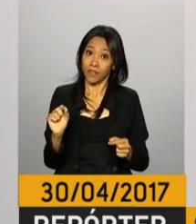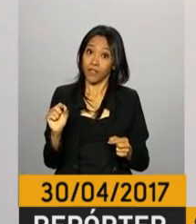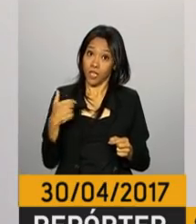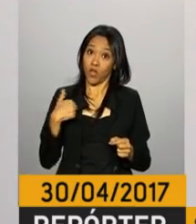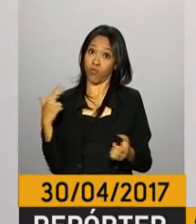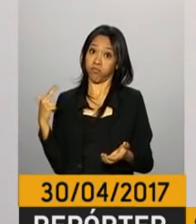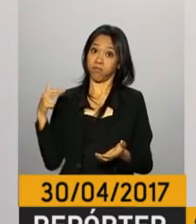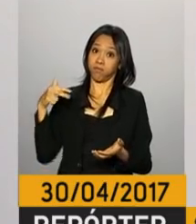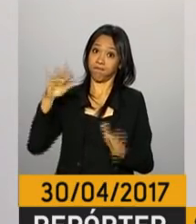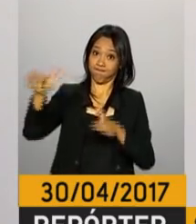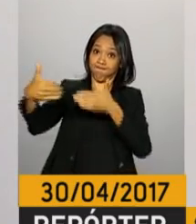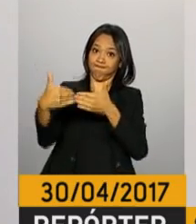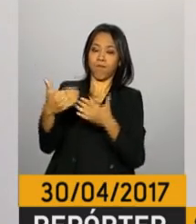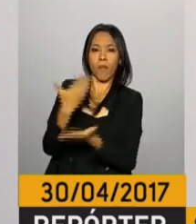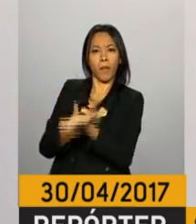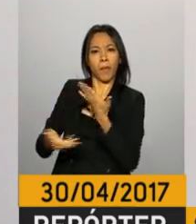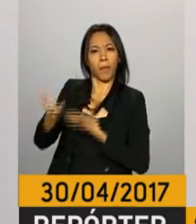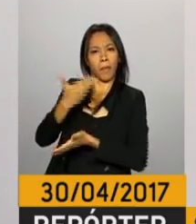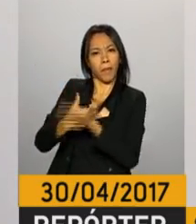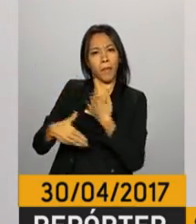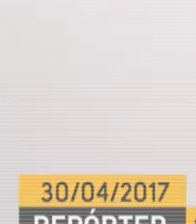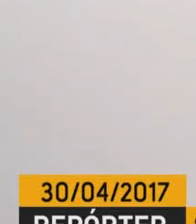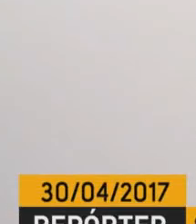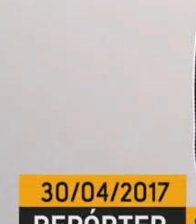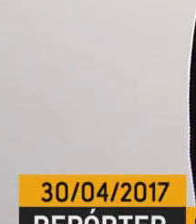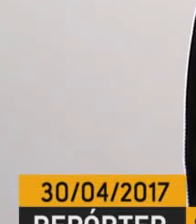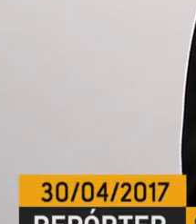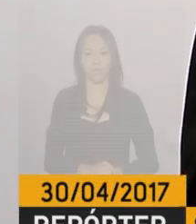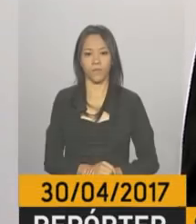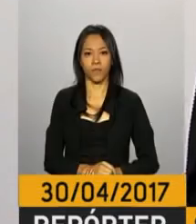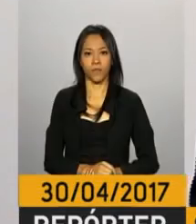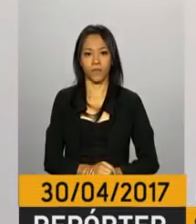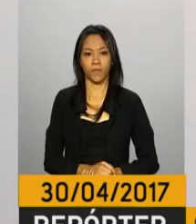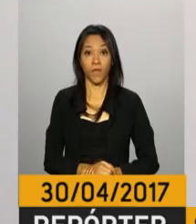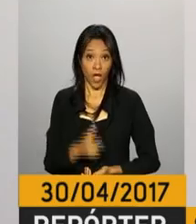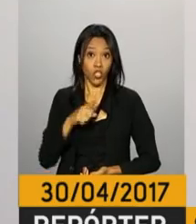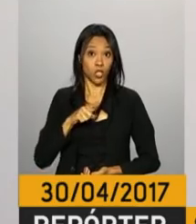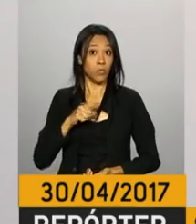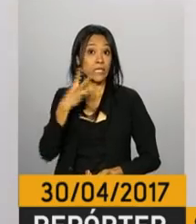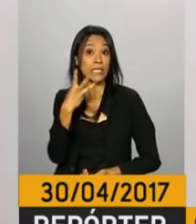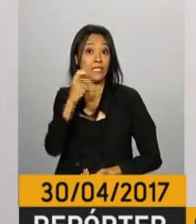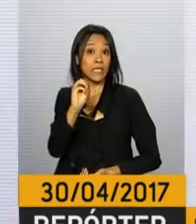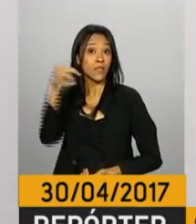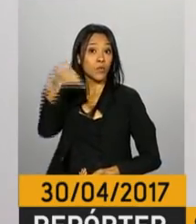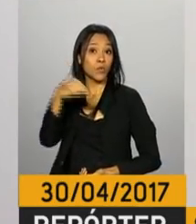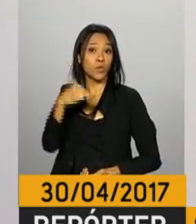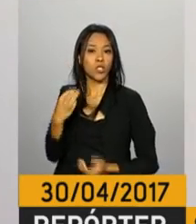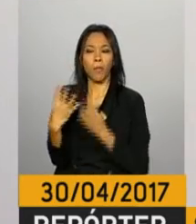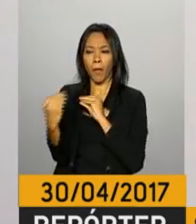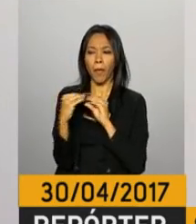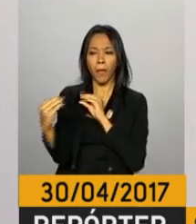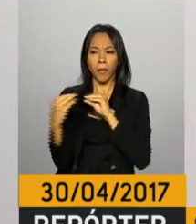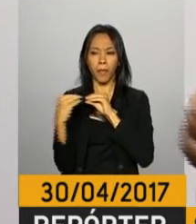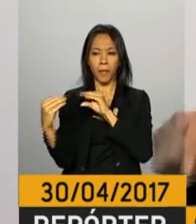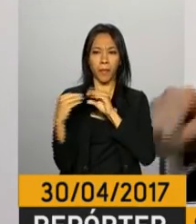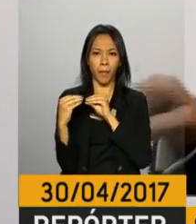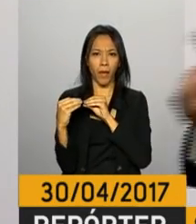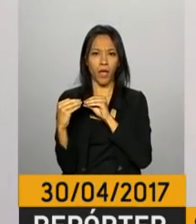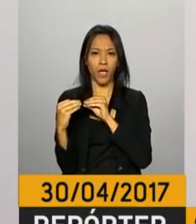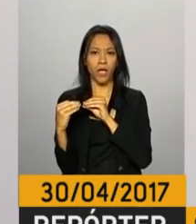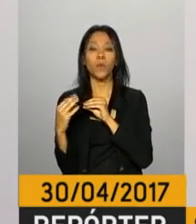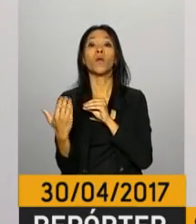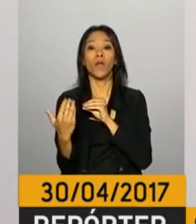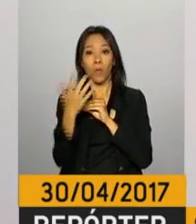minha audiência com o senhor imperador. Tínhamos 30 minutos de audiência, ministro Aloysio, e ao invés de alguém